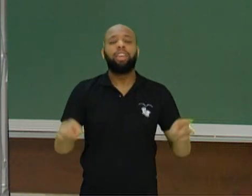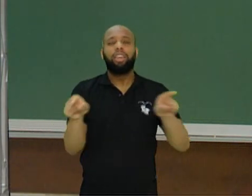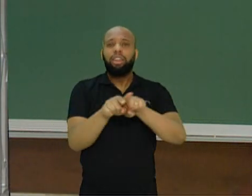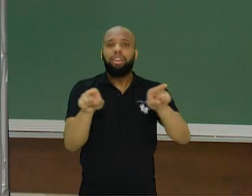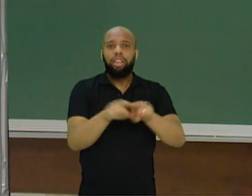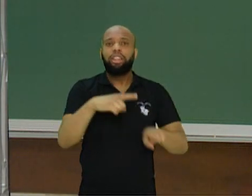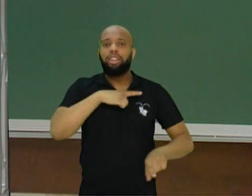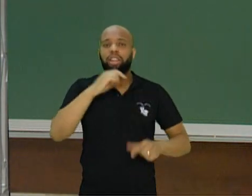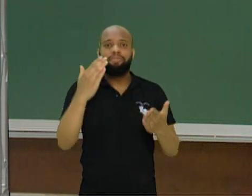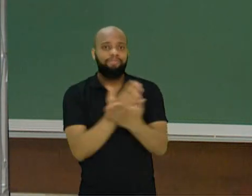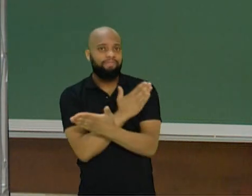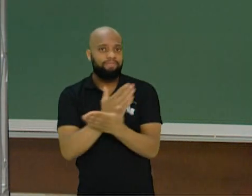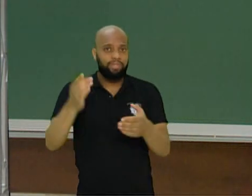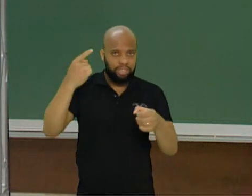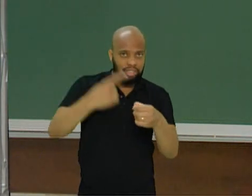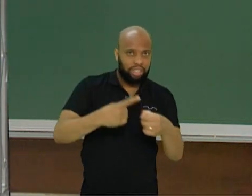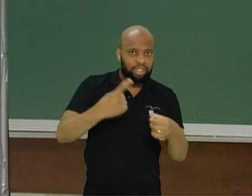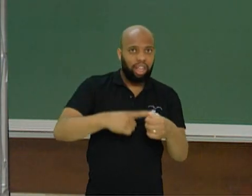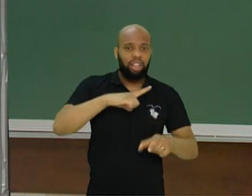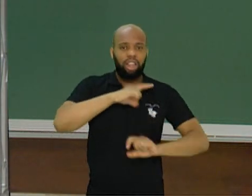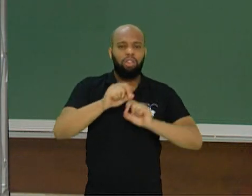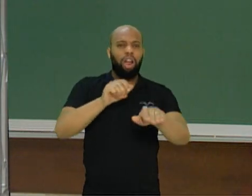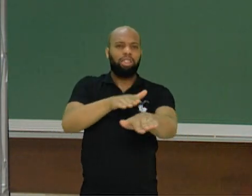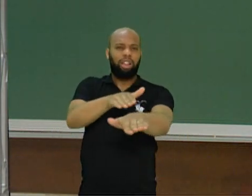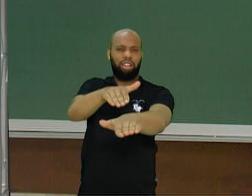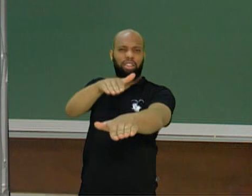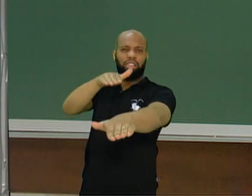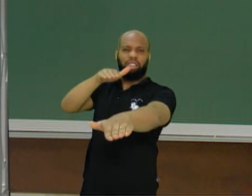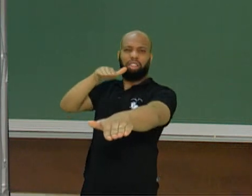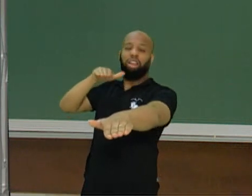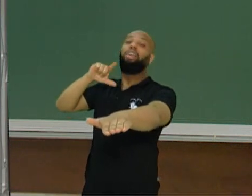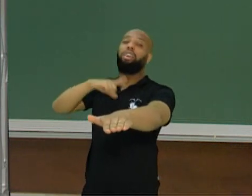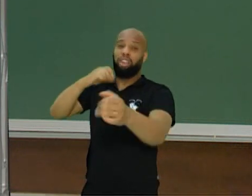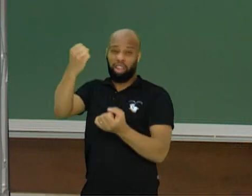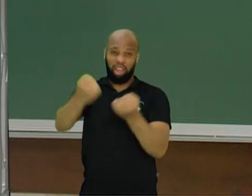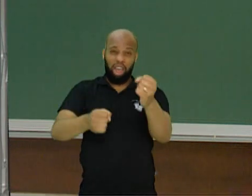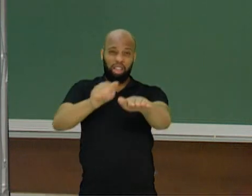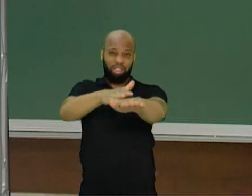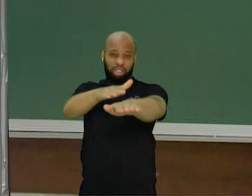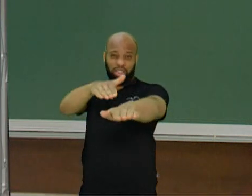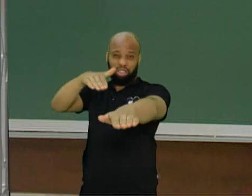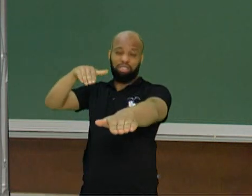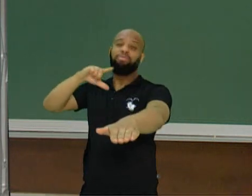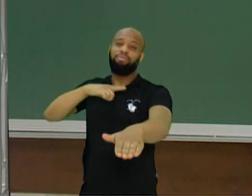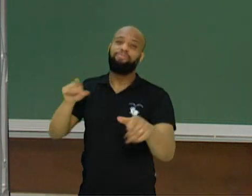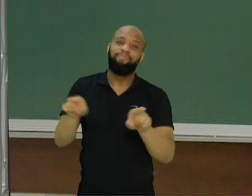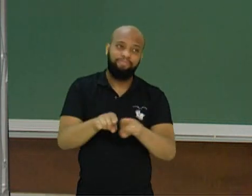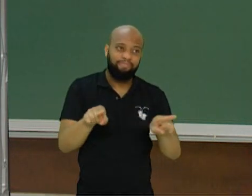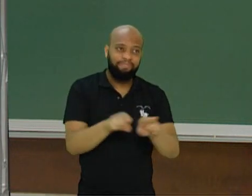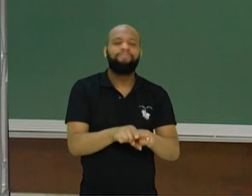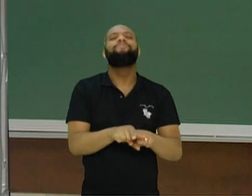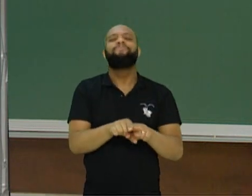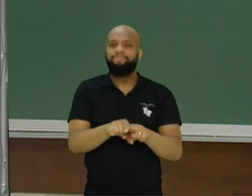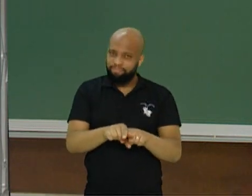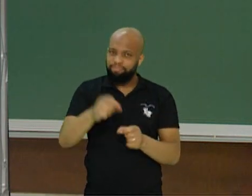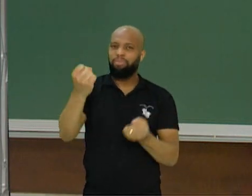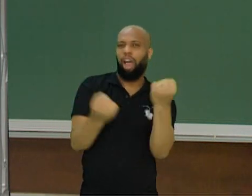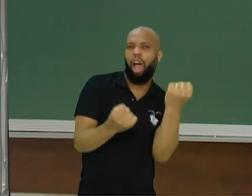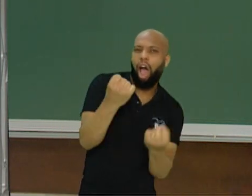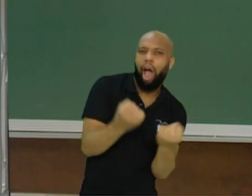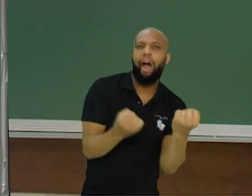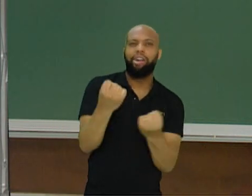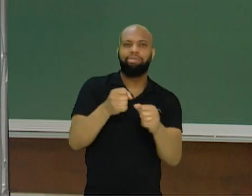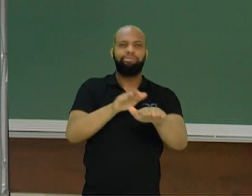temos cidades muito congestionadas, um fluxo muito intenso de automóveis, né,